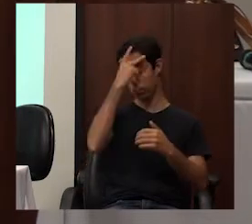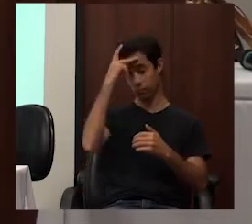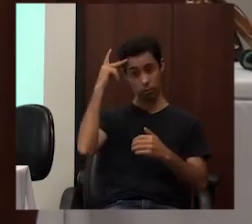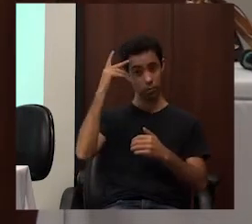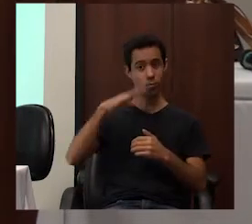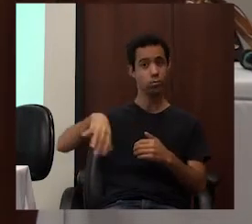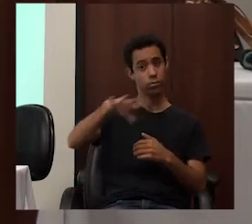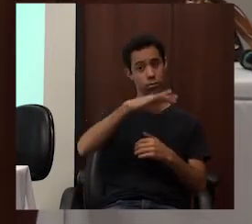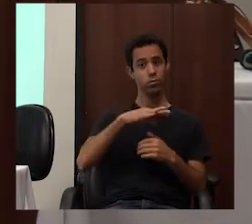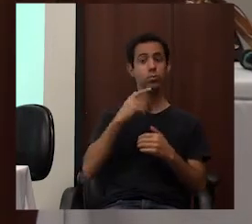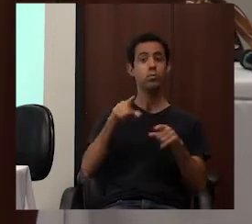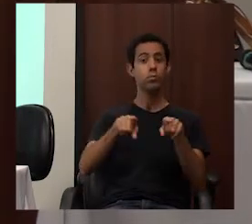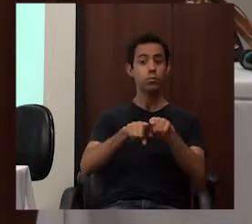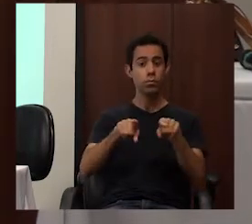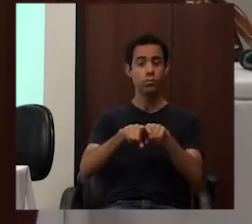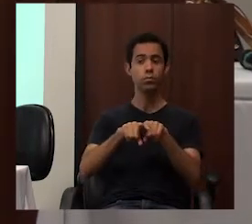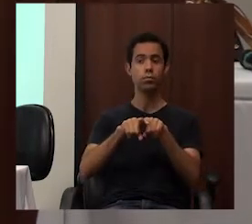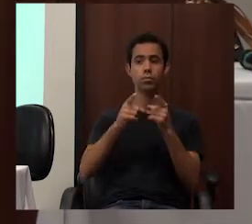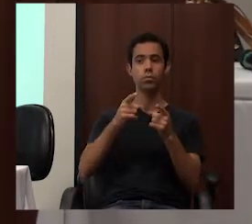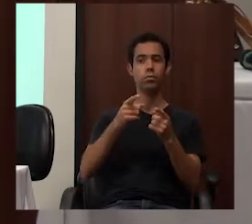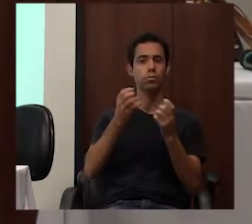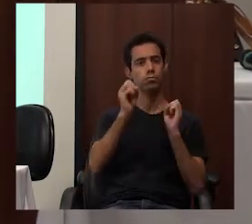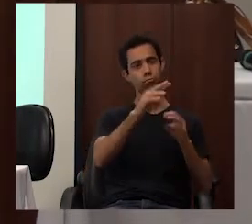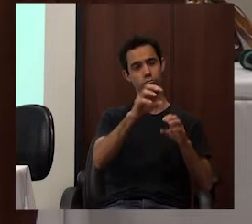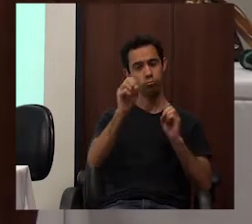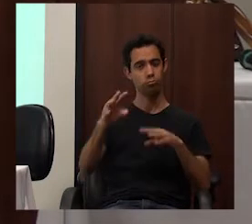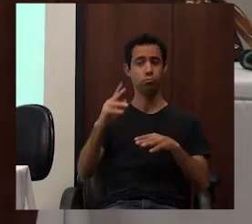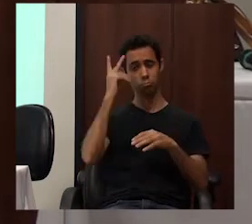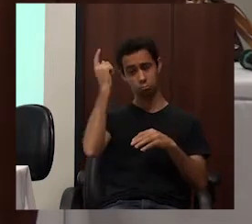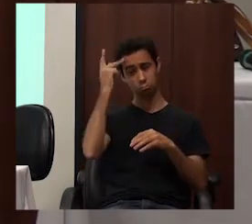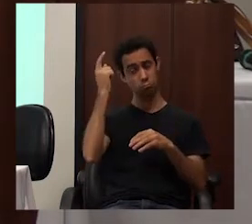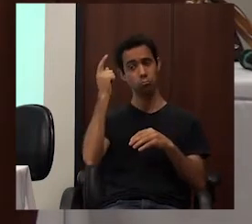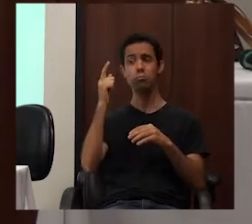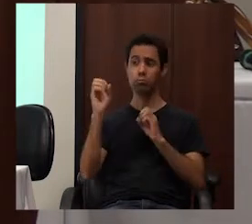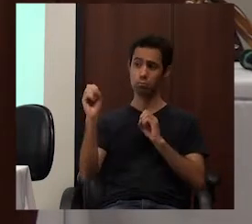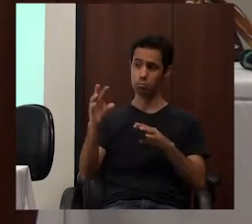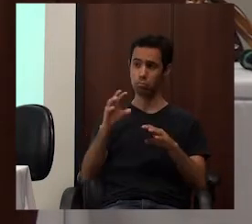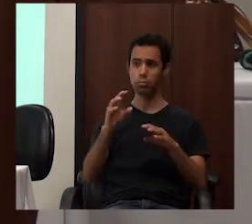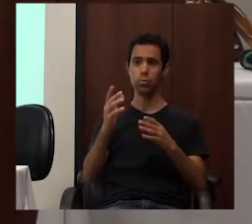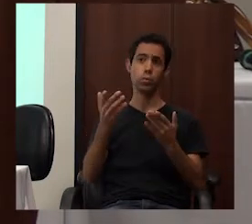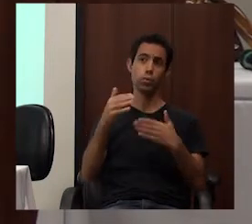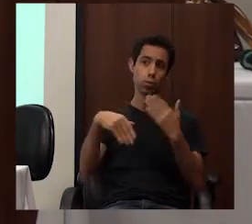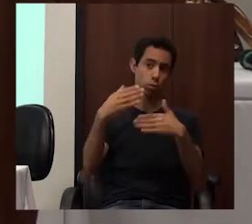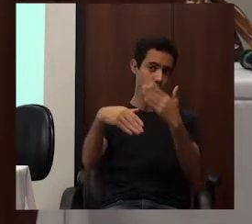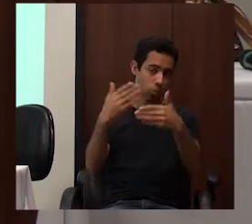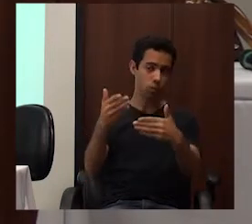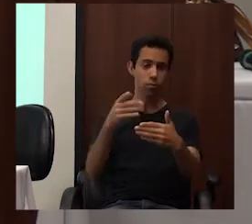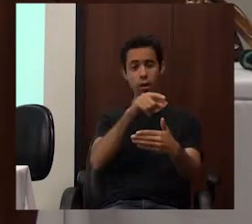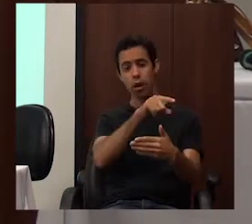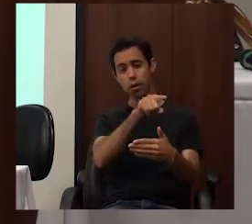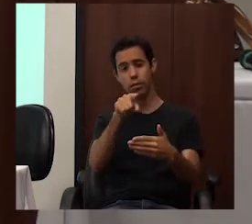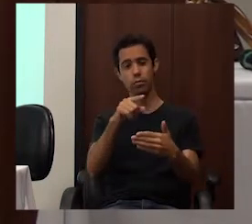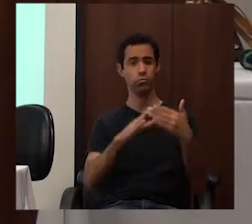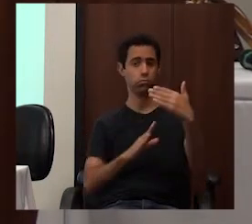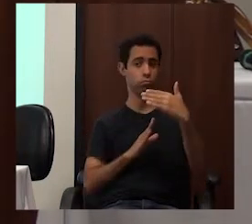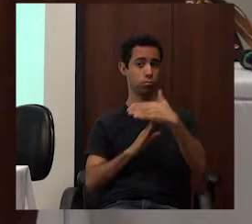à participação do ensino normal devem vir em função da sua limitação